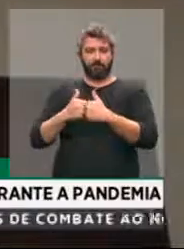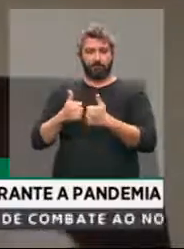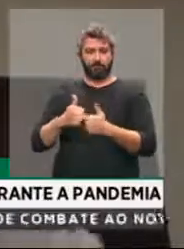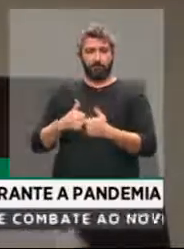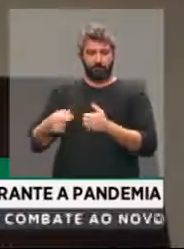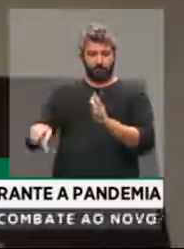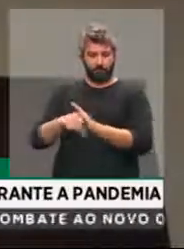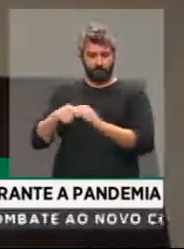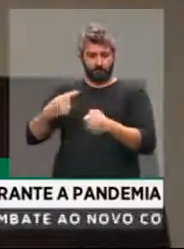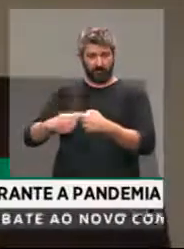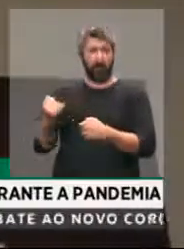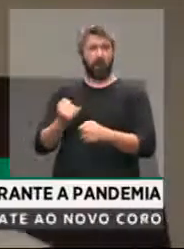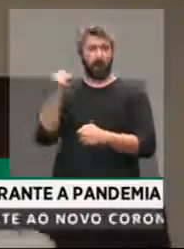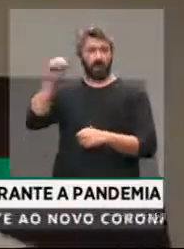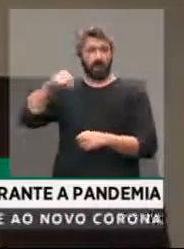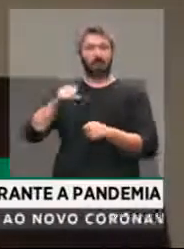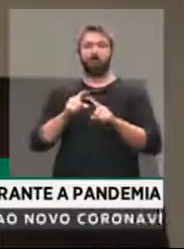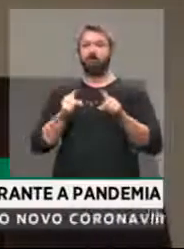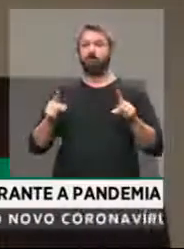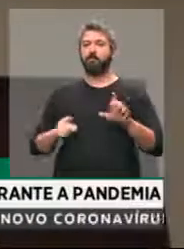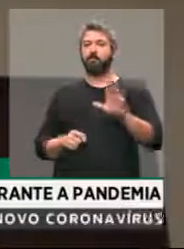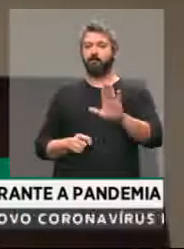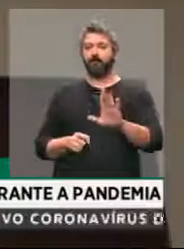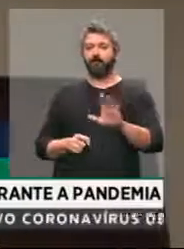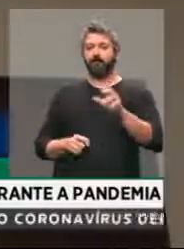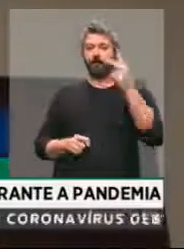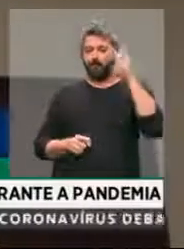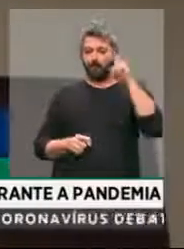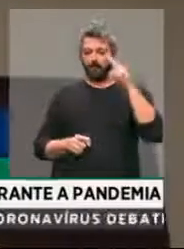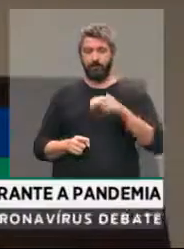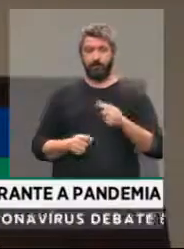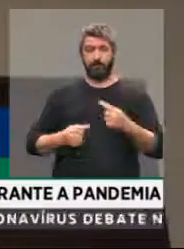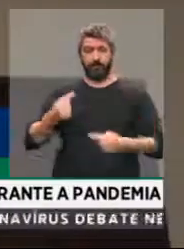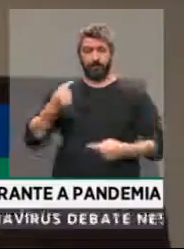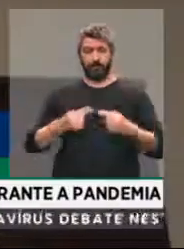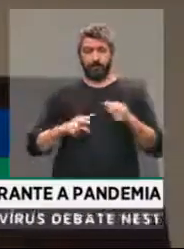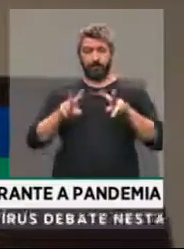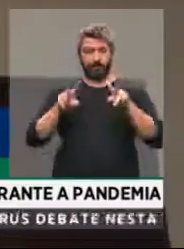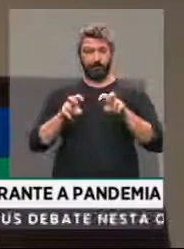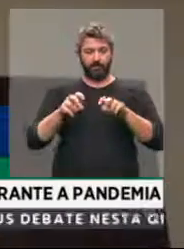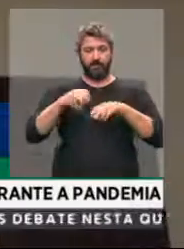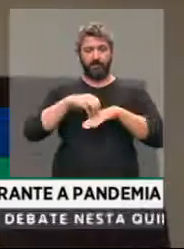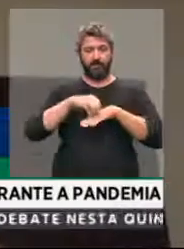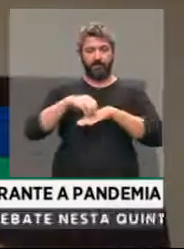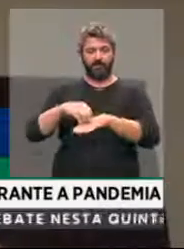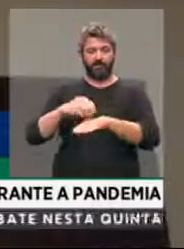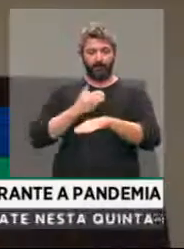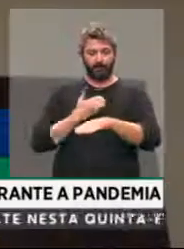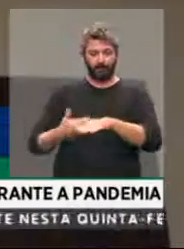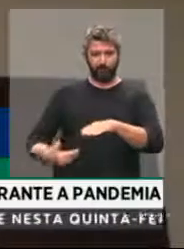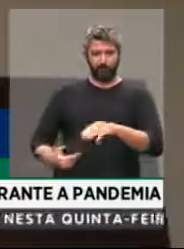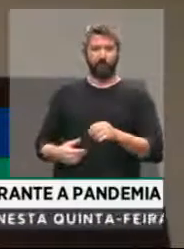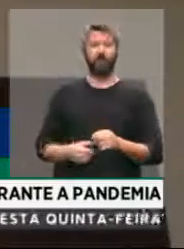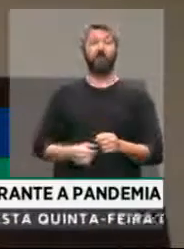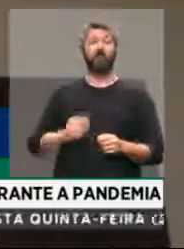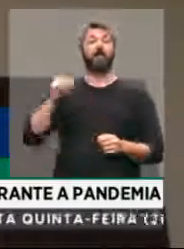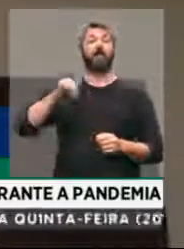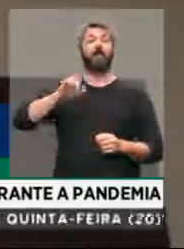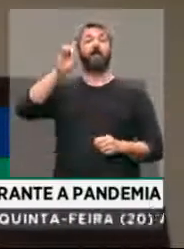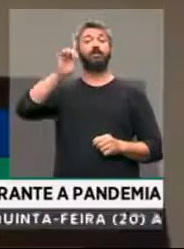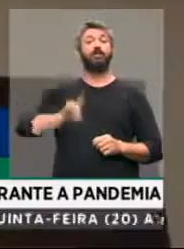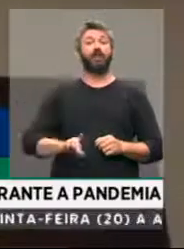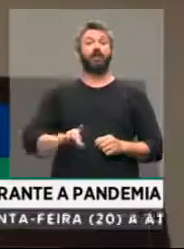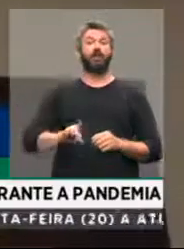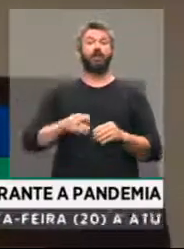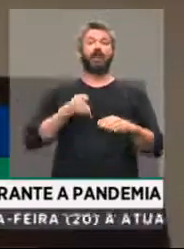importante, mas a gente precisa lembrar que o debate do transporte público ele é um debate do direito à